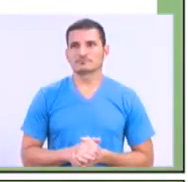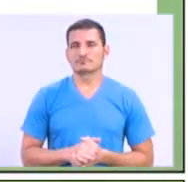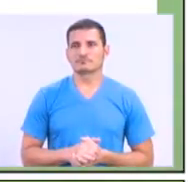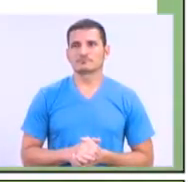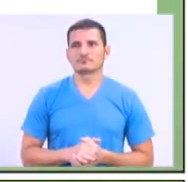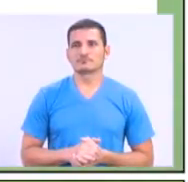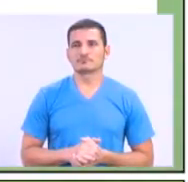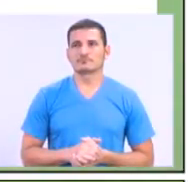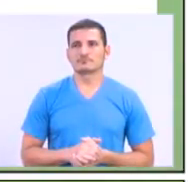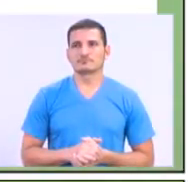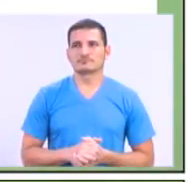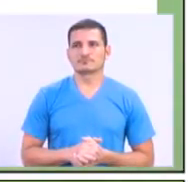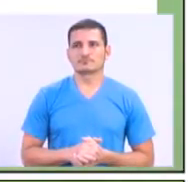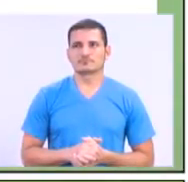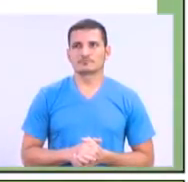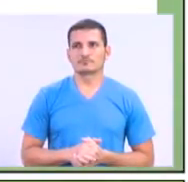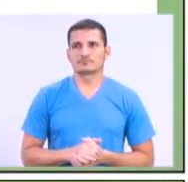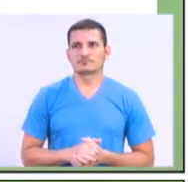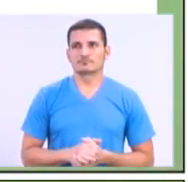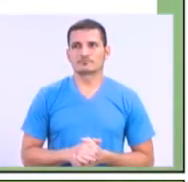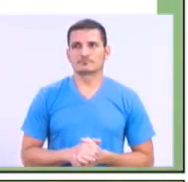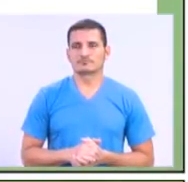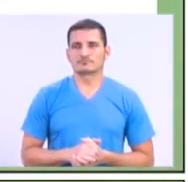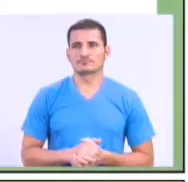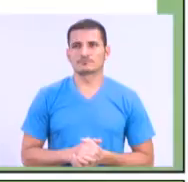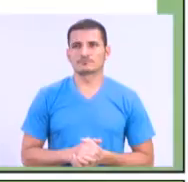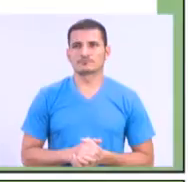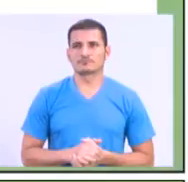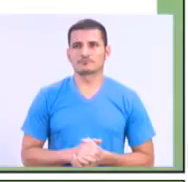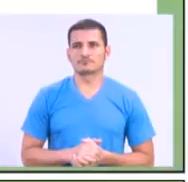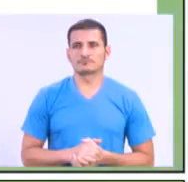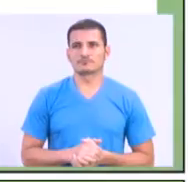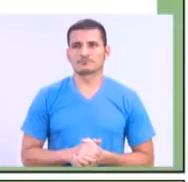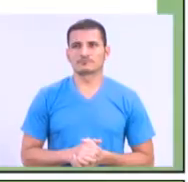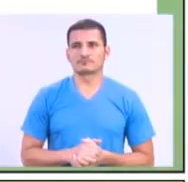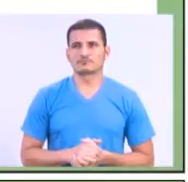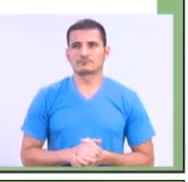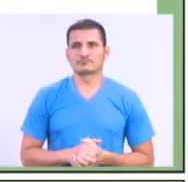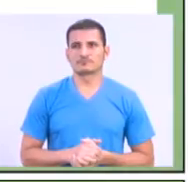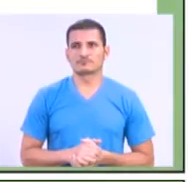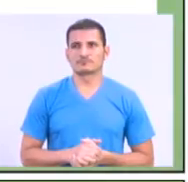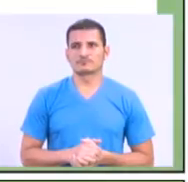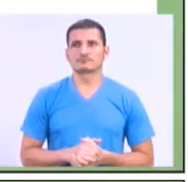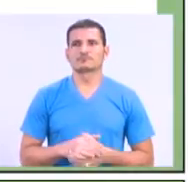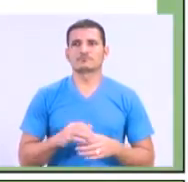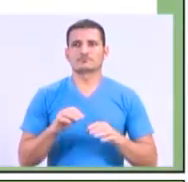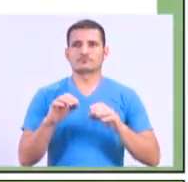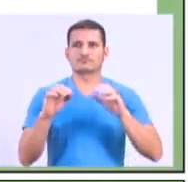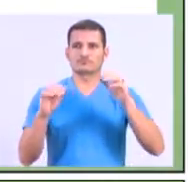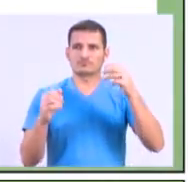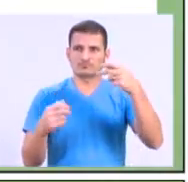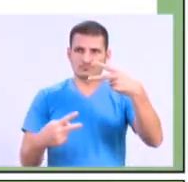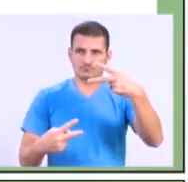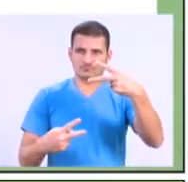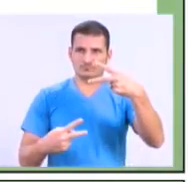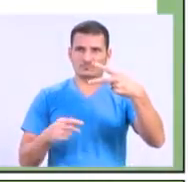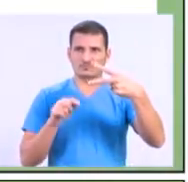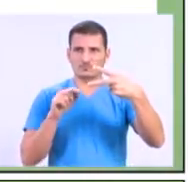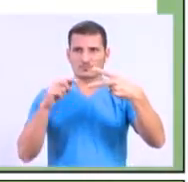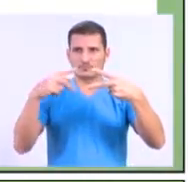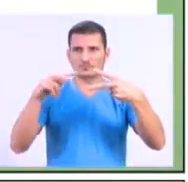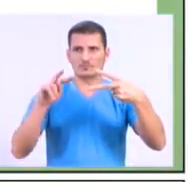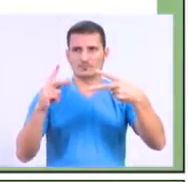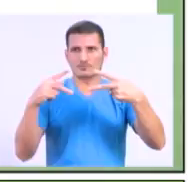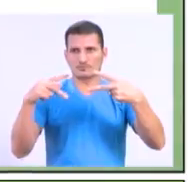Imprimindo HTML com eco. Quer dizer o quê? Né? Percebam, dentro dos delimitadores do PHP, né, inicialmente aqui na